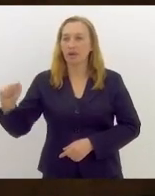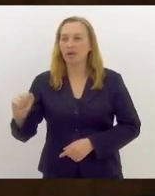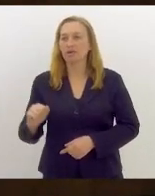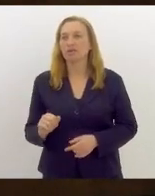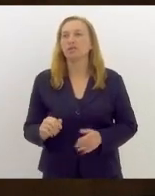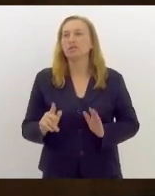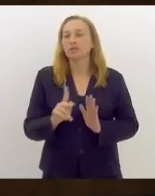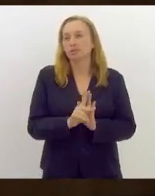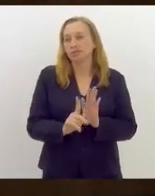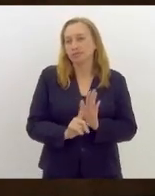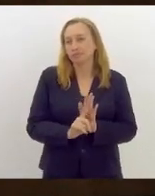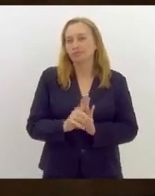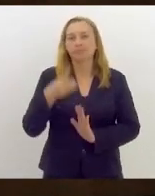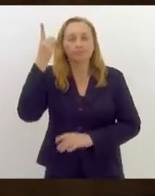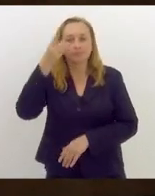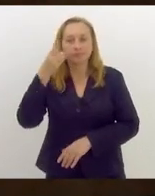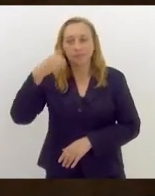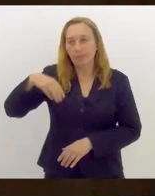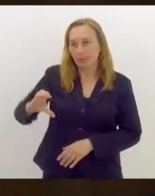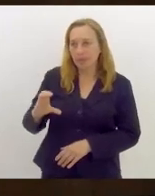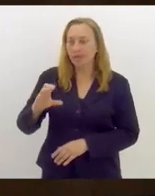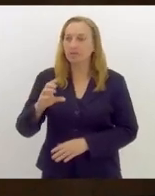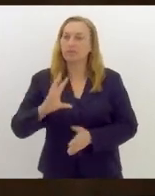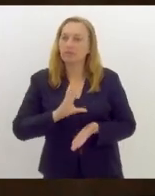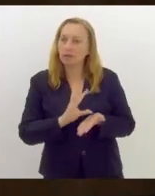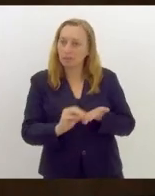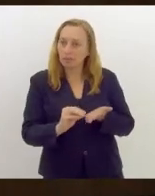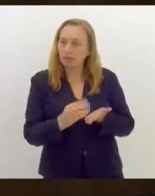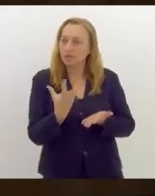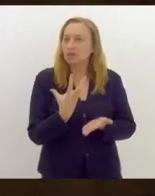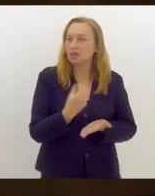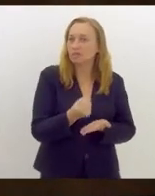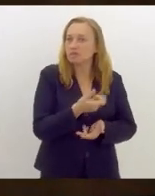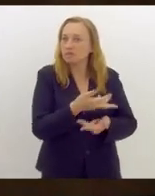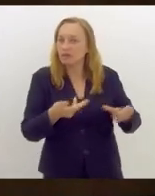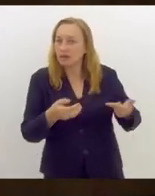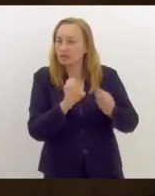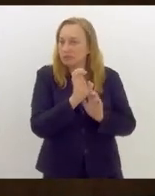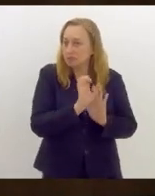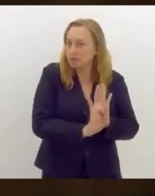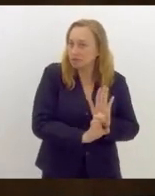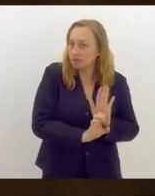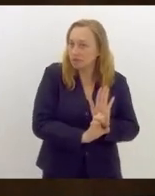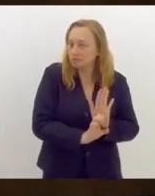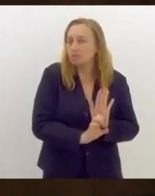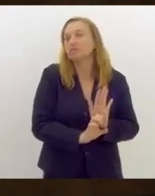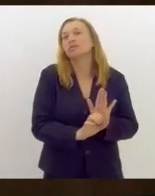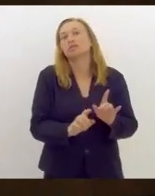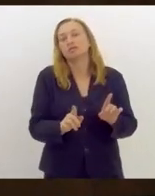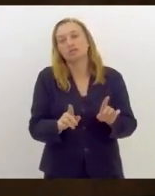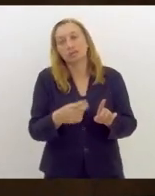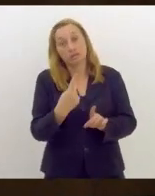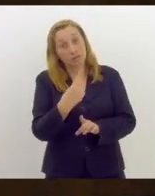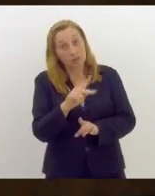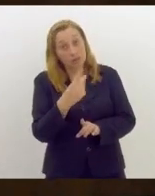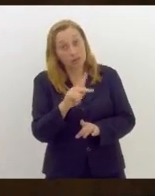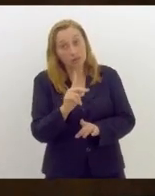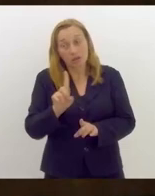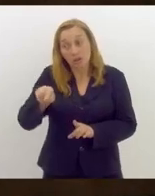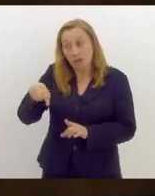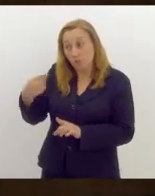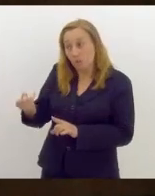projeto deputado Carlos Mickey foi a pauta e recebeu muitas emendas inclusive dele e